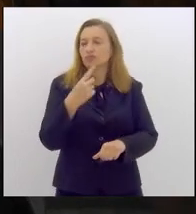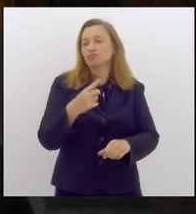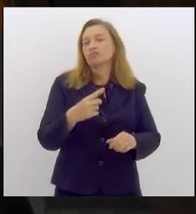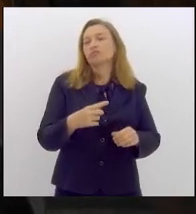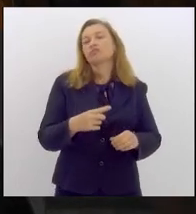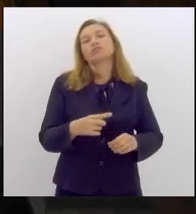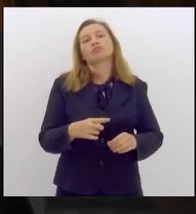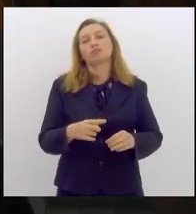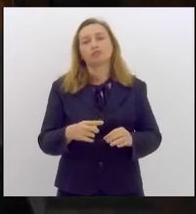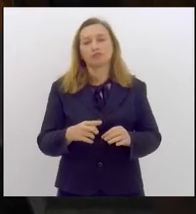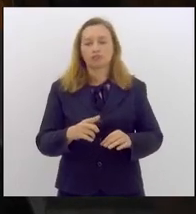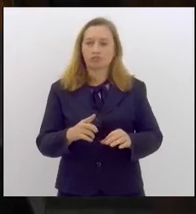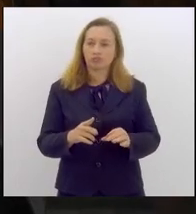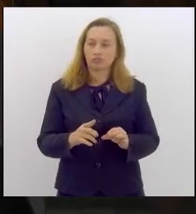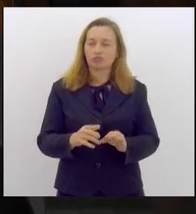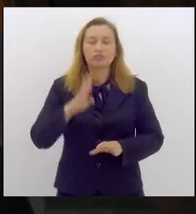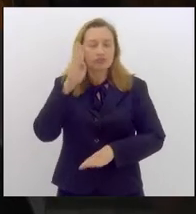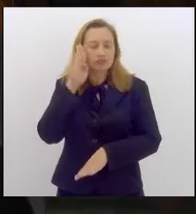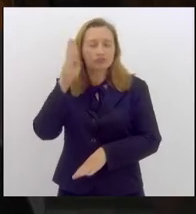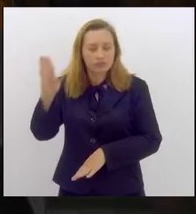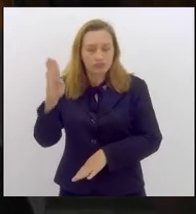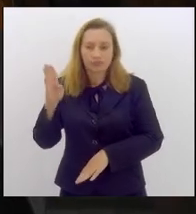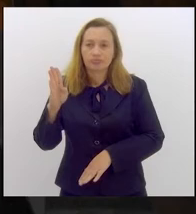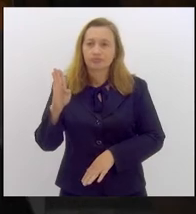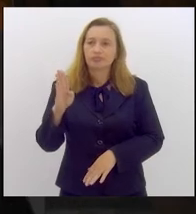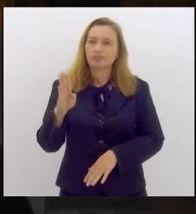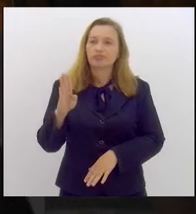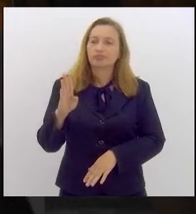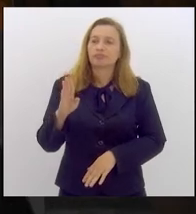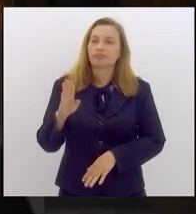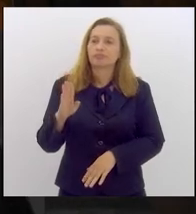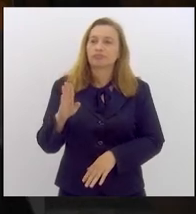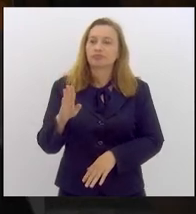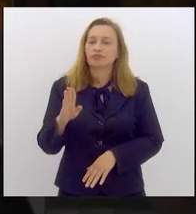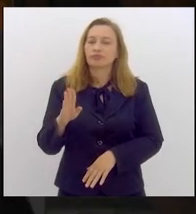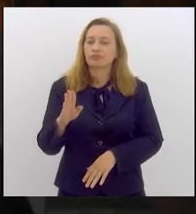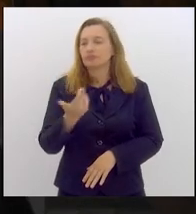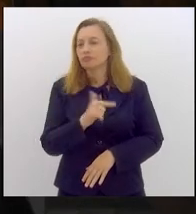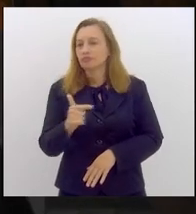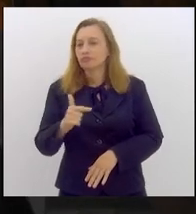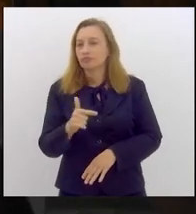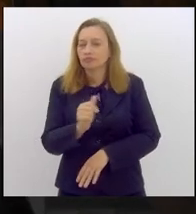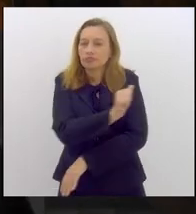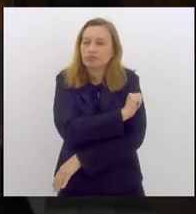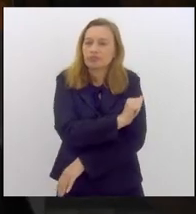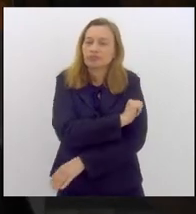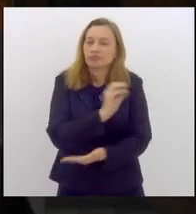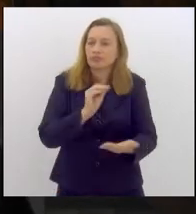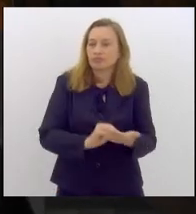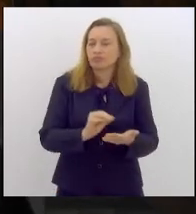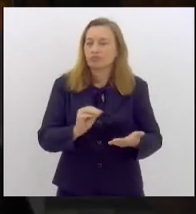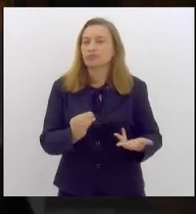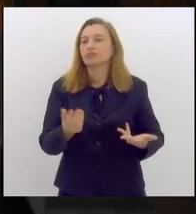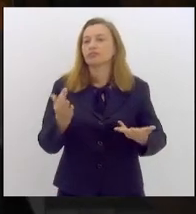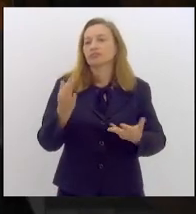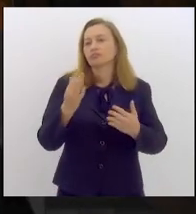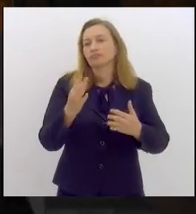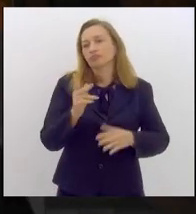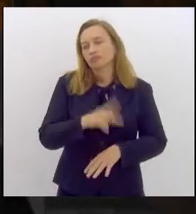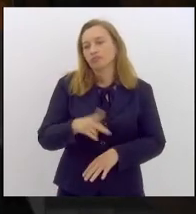medidas complementares, fundamentais, para garantir que não vamos ter aluno com falta de professor no Estado do Rio de